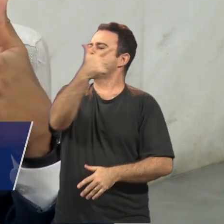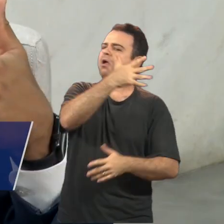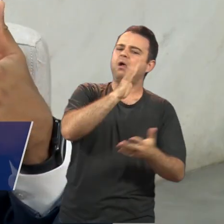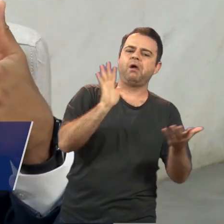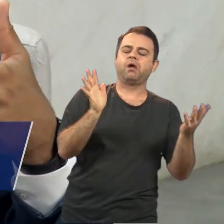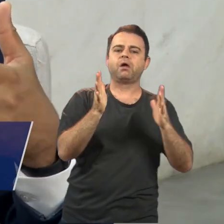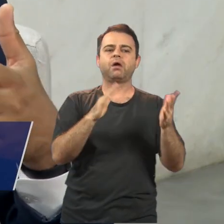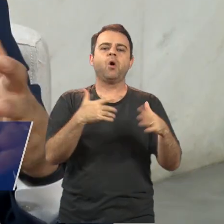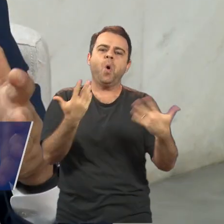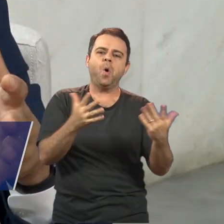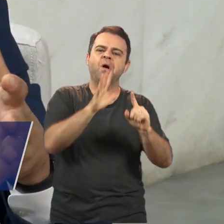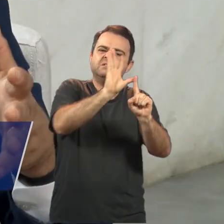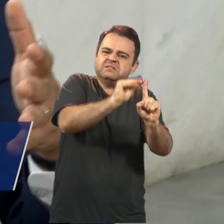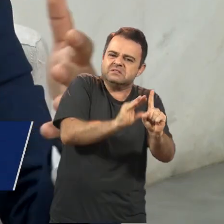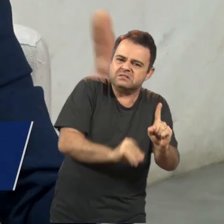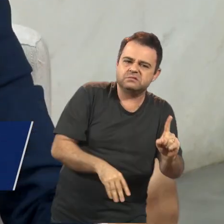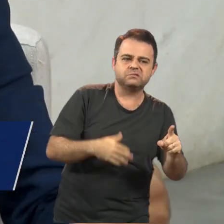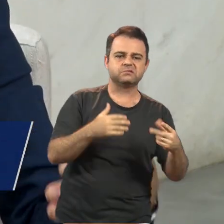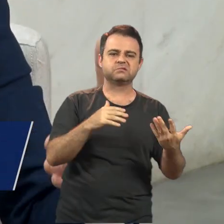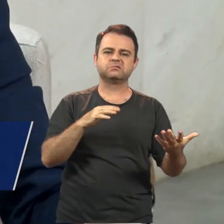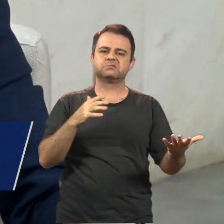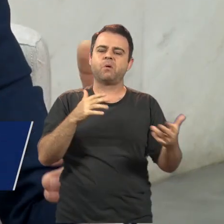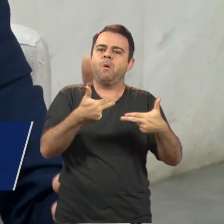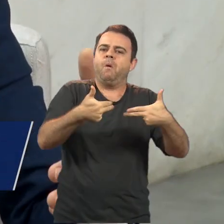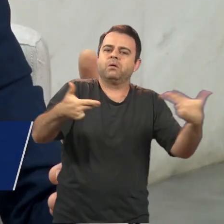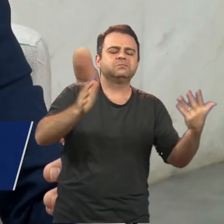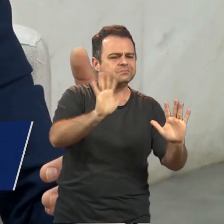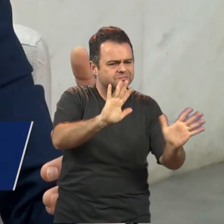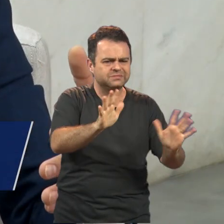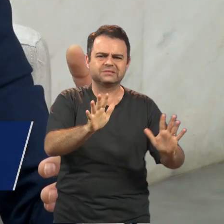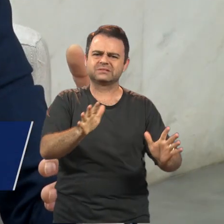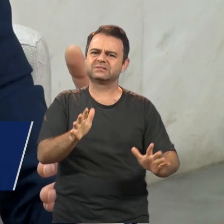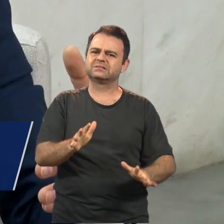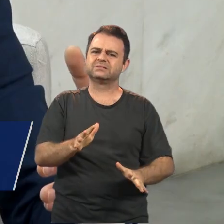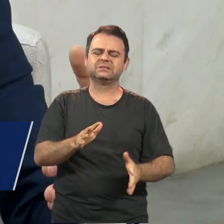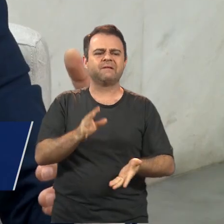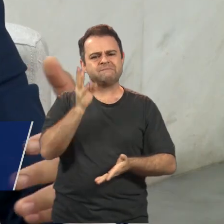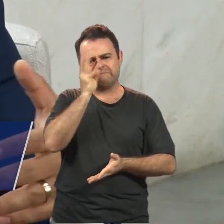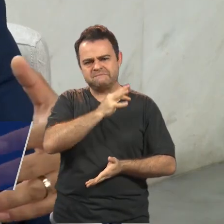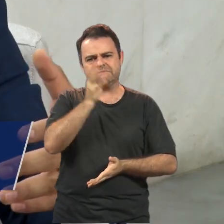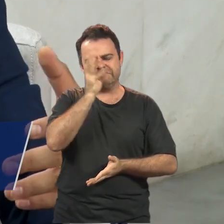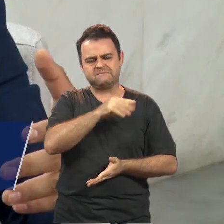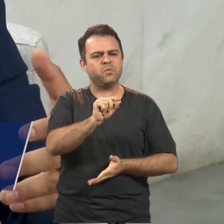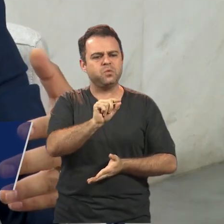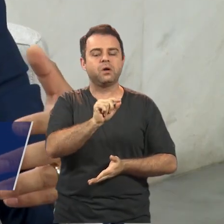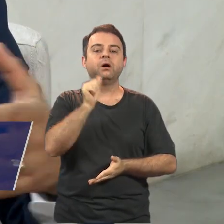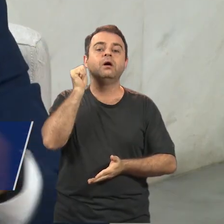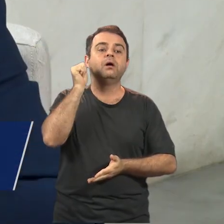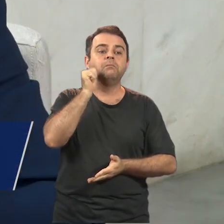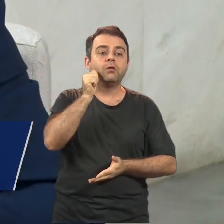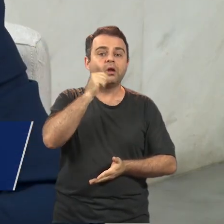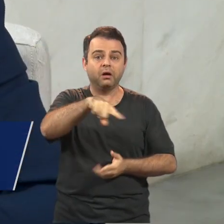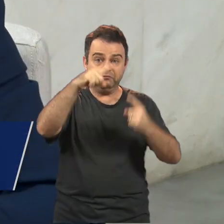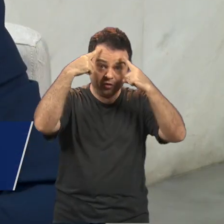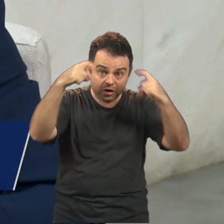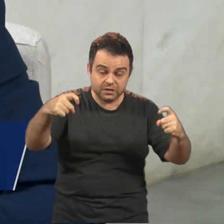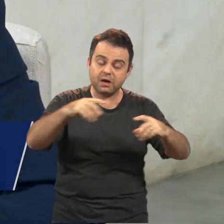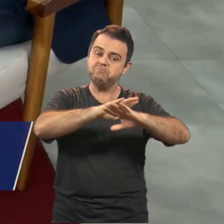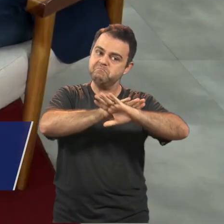mulher, o abuso. Nós precisamos encarar e lutar para que essa história ou essa realidade ela